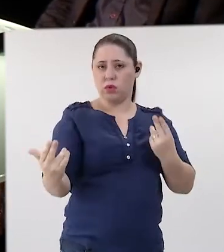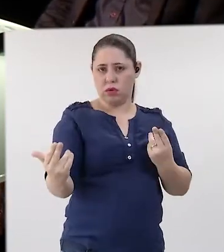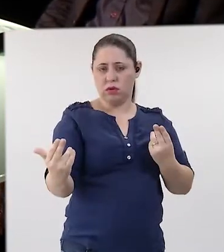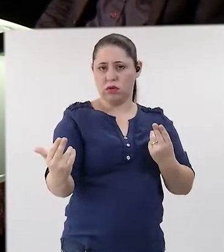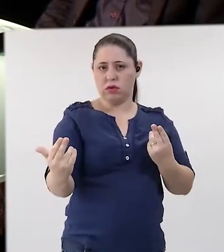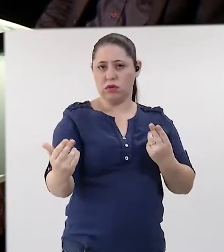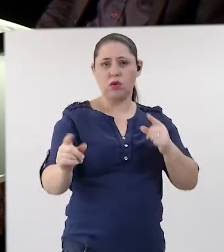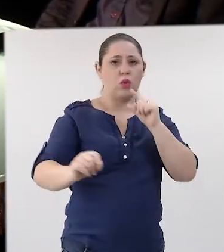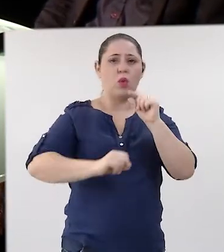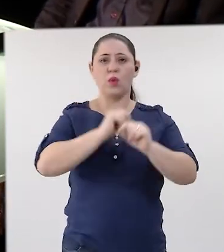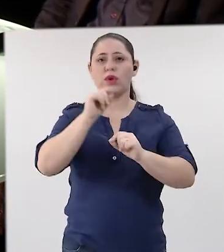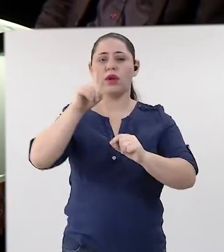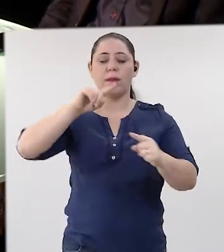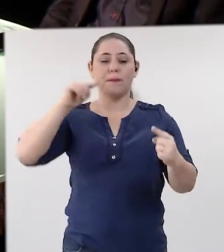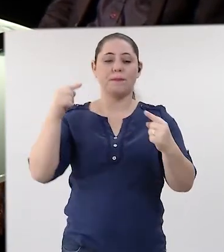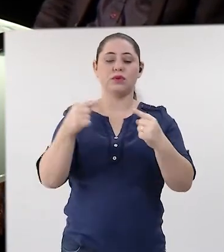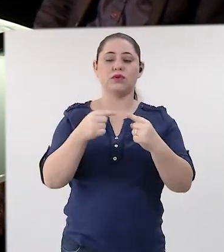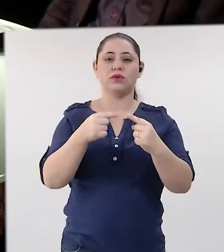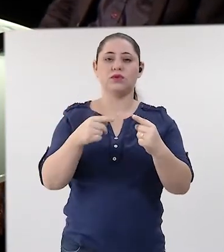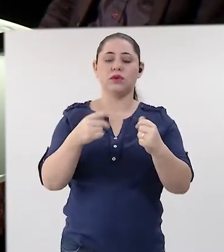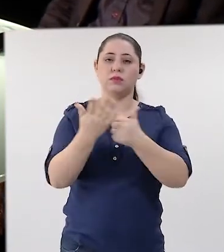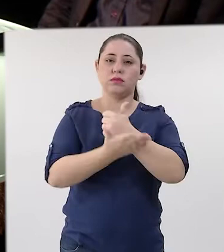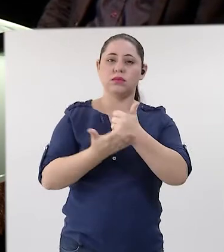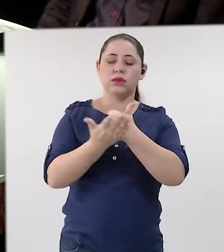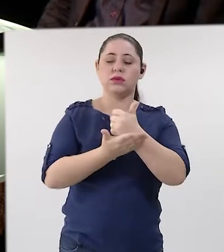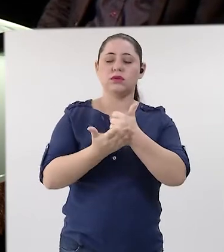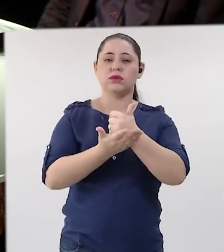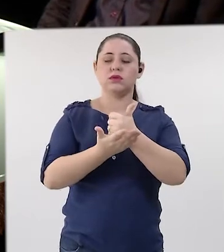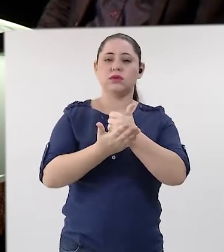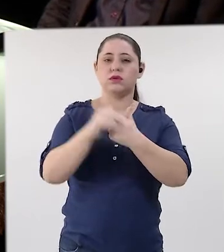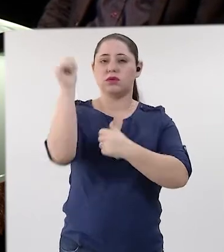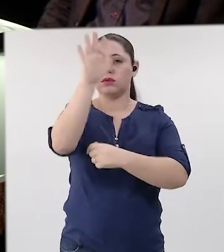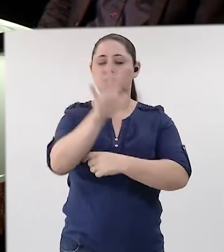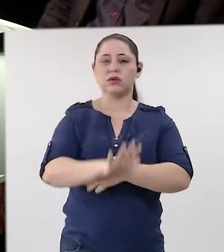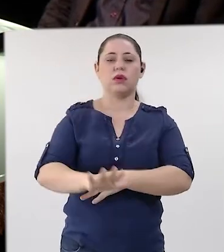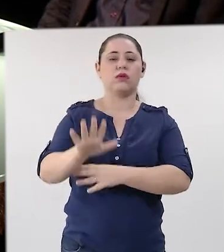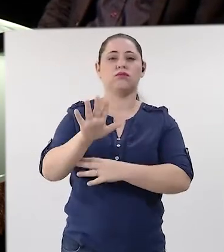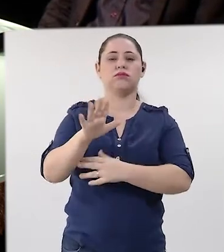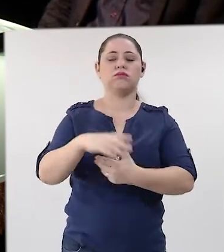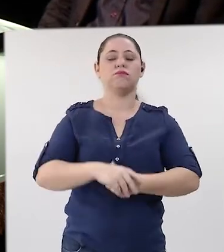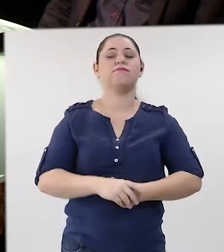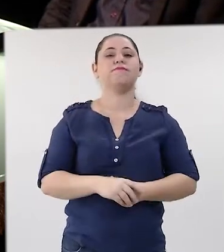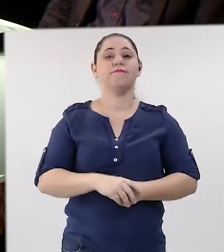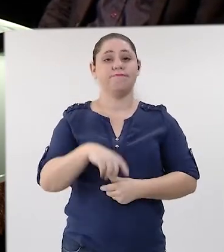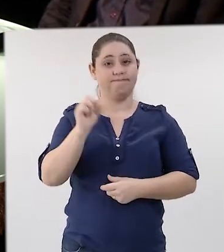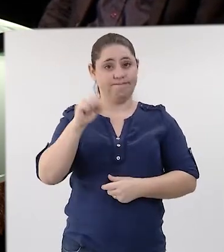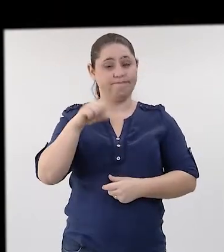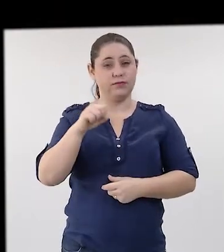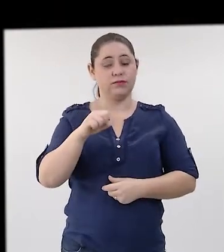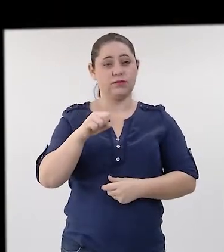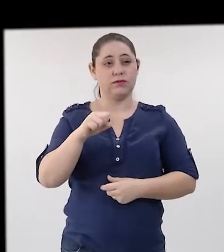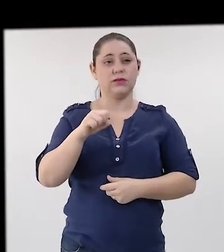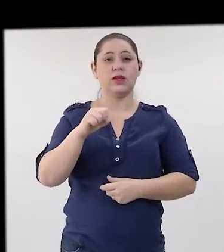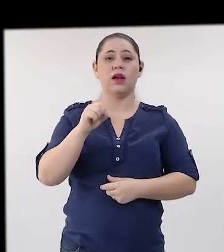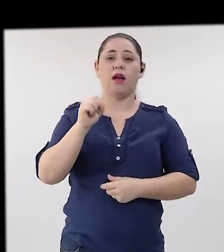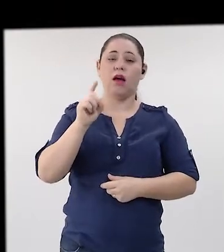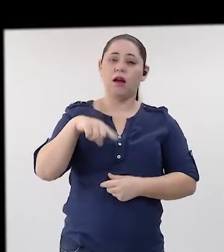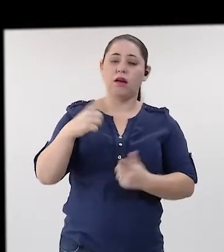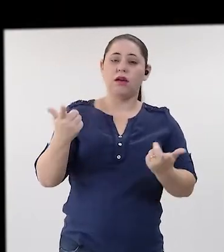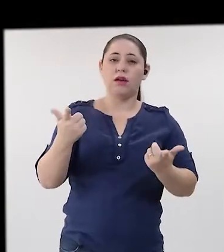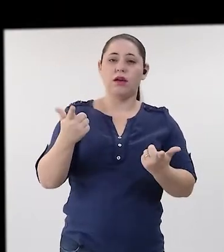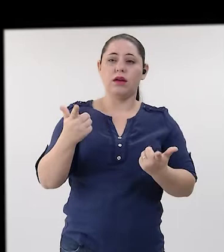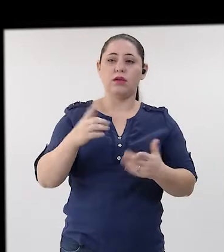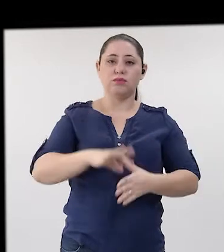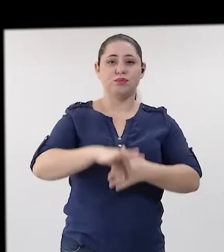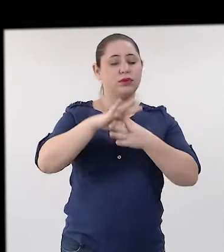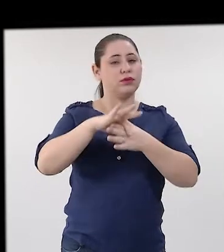né? Do que é apontado dentro da Base Nacional Comum Curricular? Sim. Tanto é